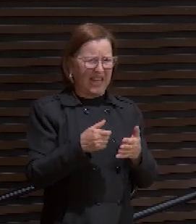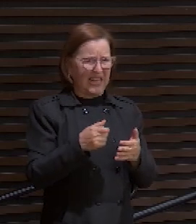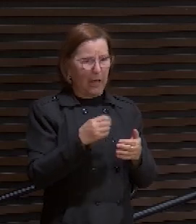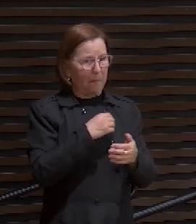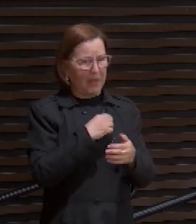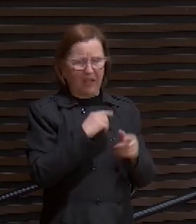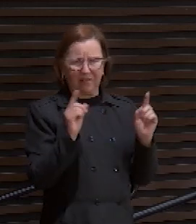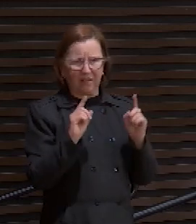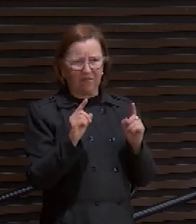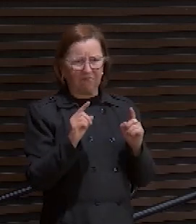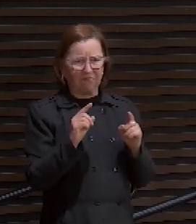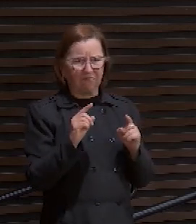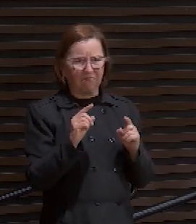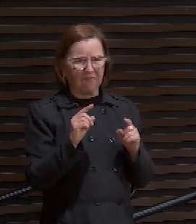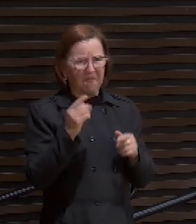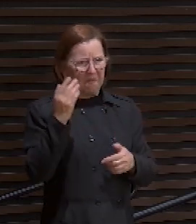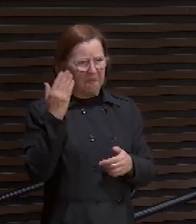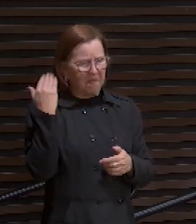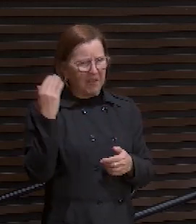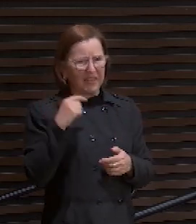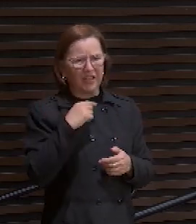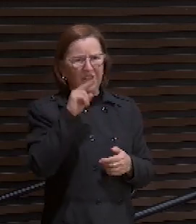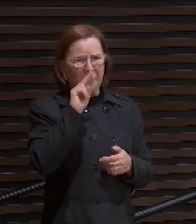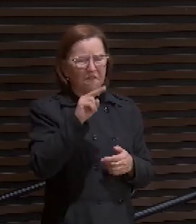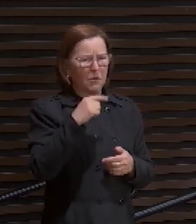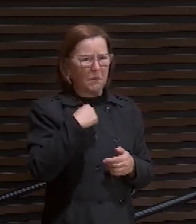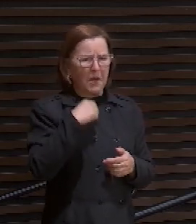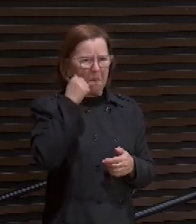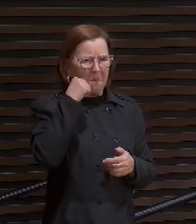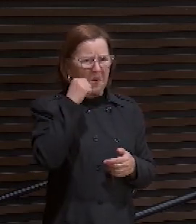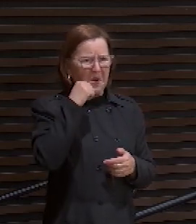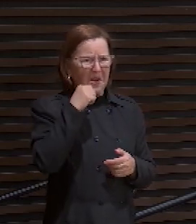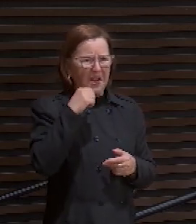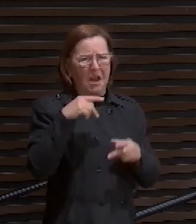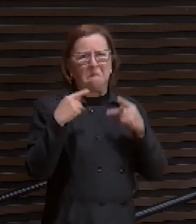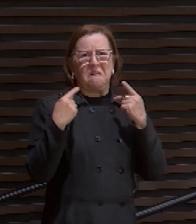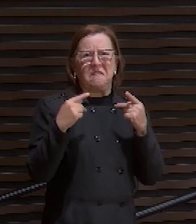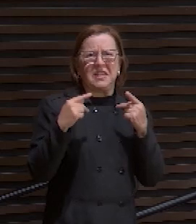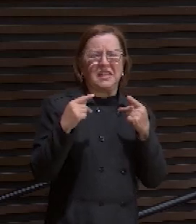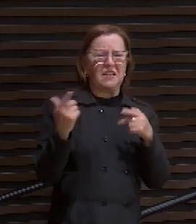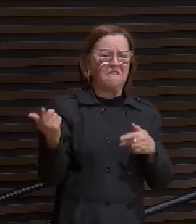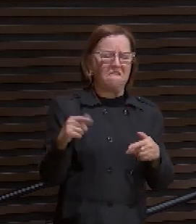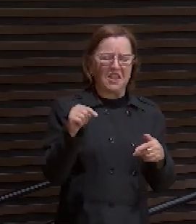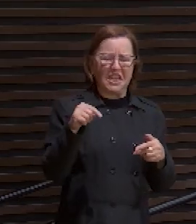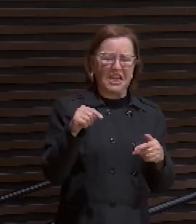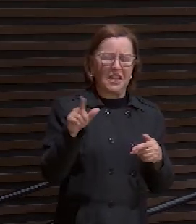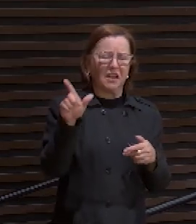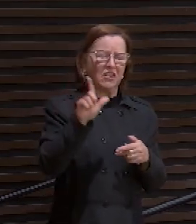profetisa, sei lá o que era chamada aquilo, que veio aqui em Londrina para fazer